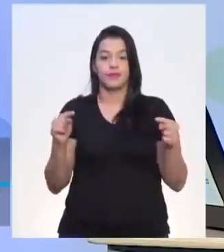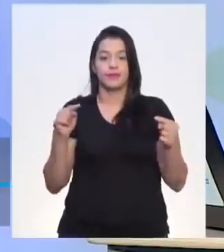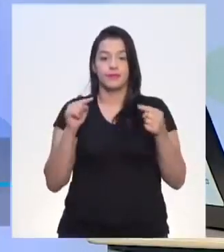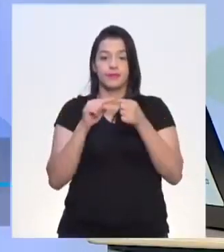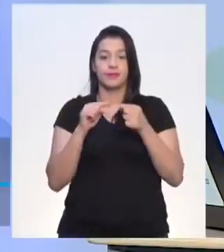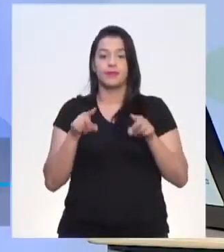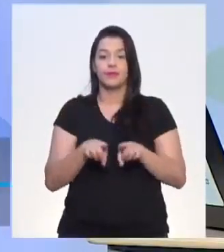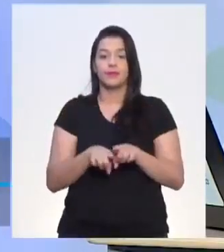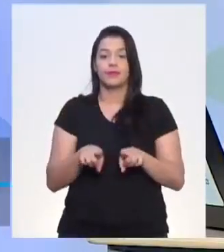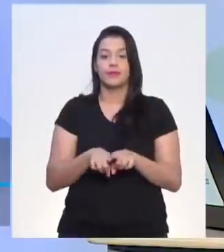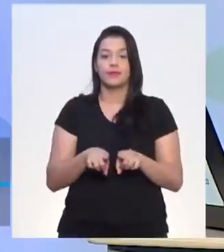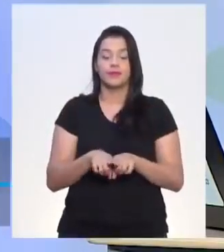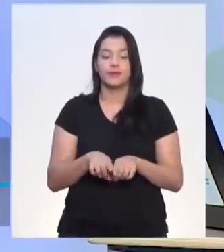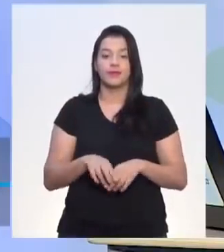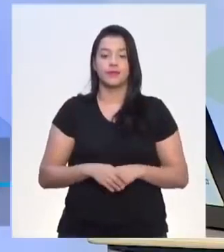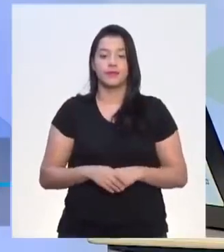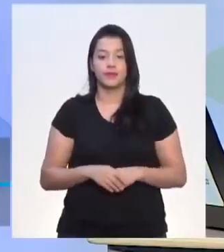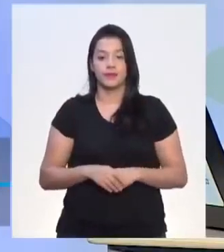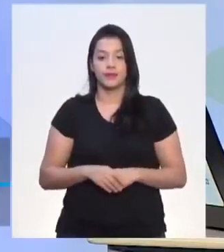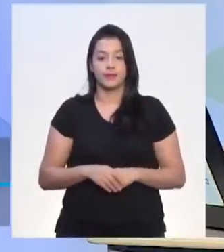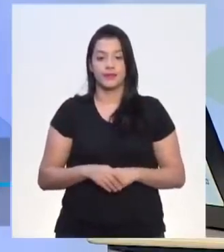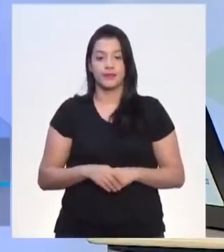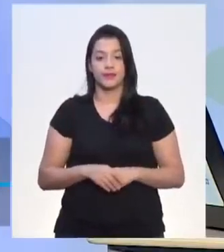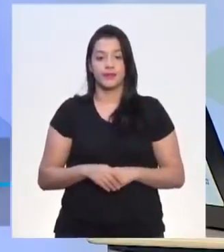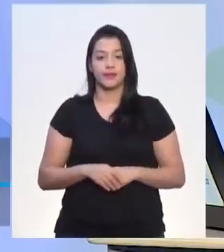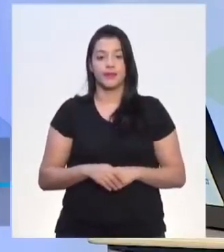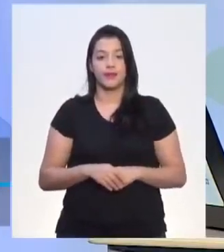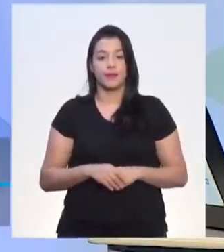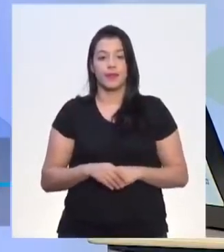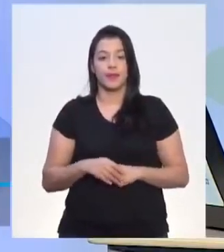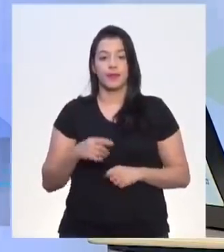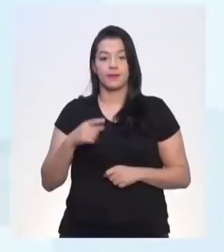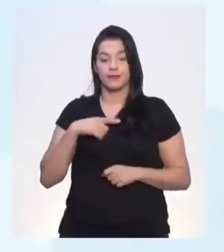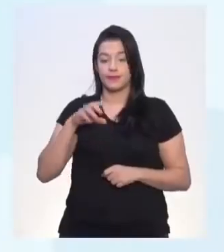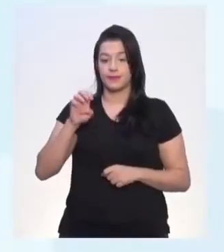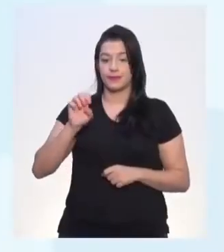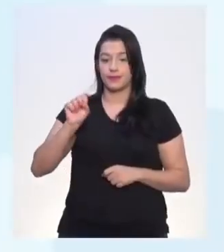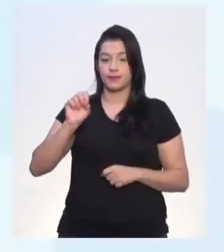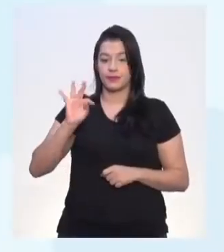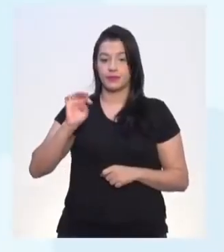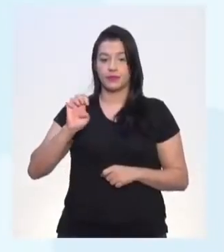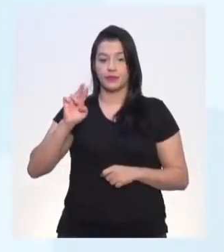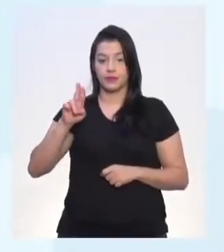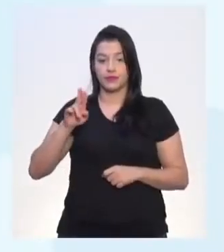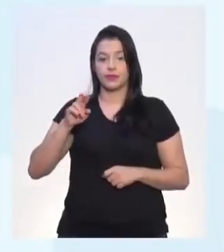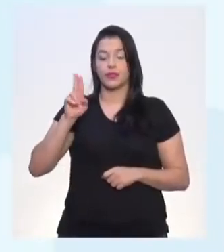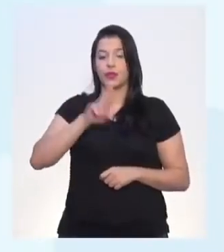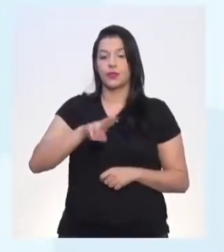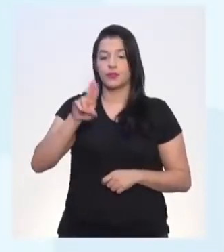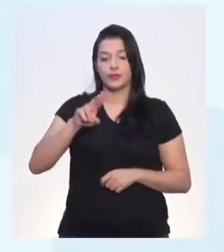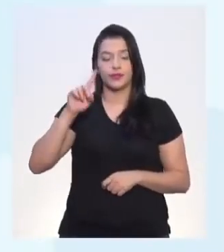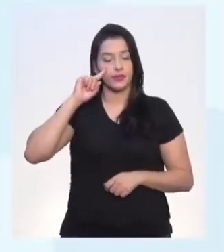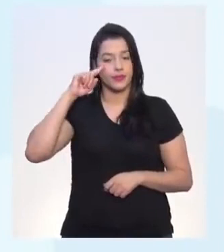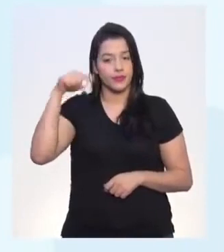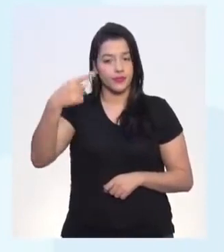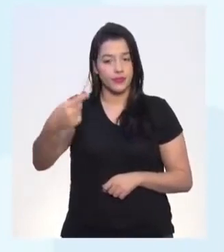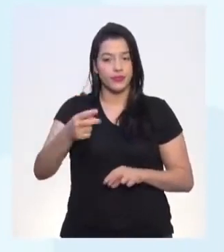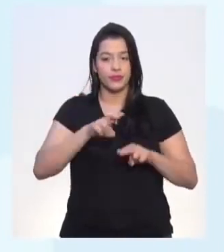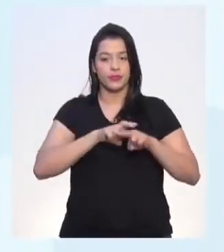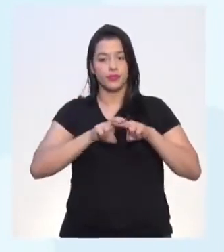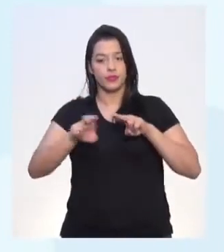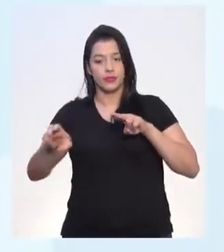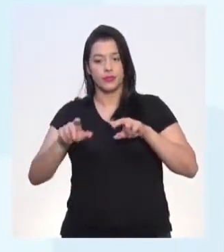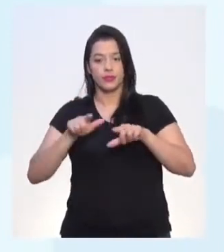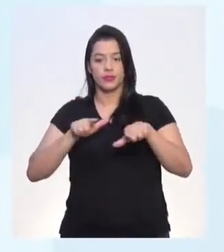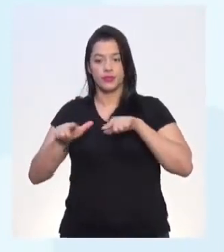aí, a mesma ideia, tá bom? Ó, Esther utiliza diariamente o trem para ir de casa para o